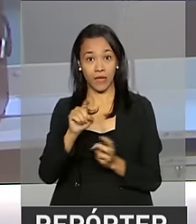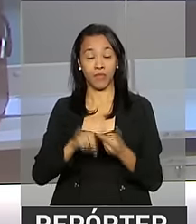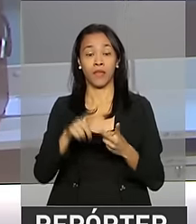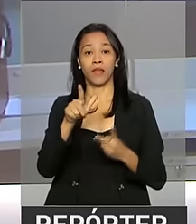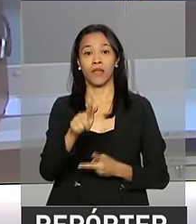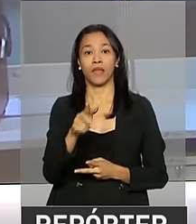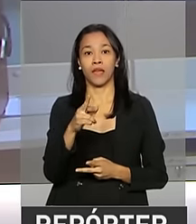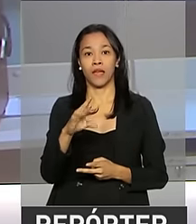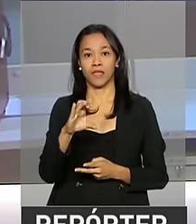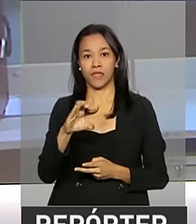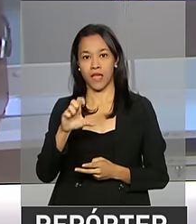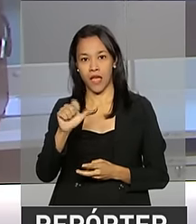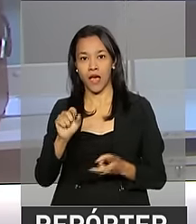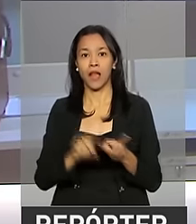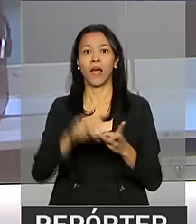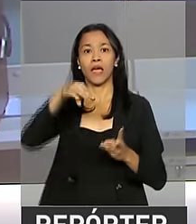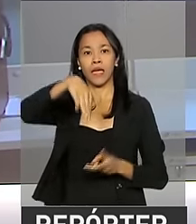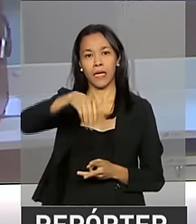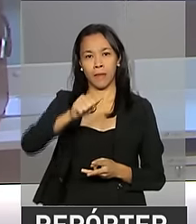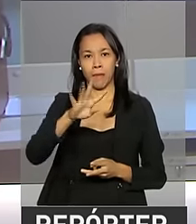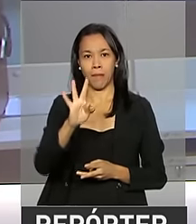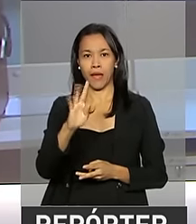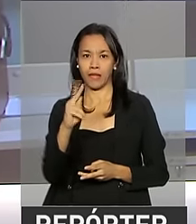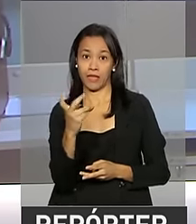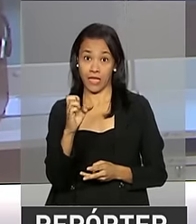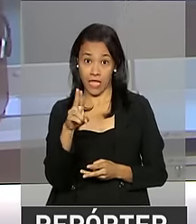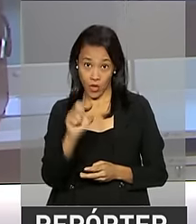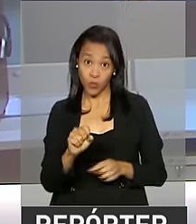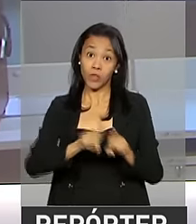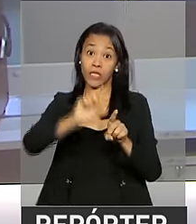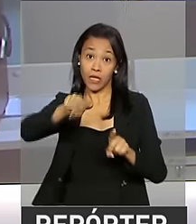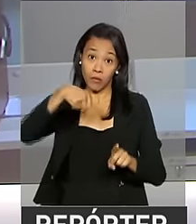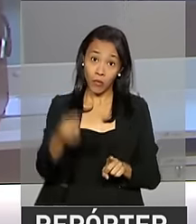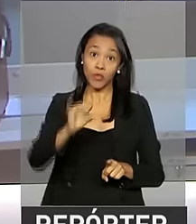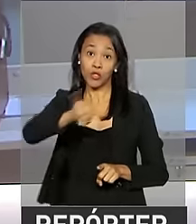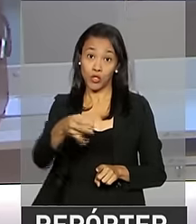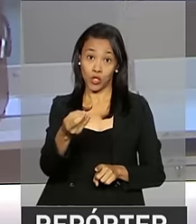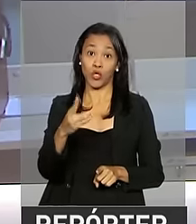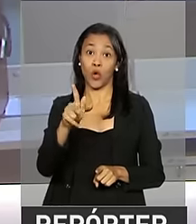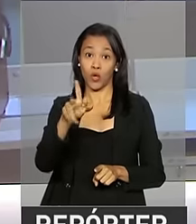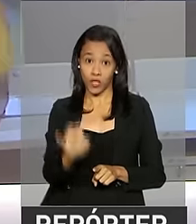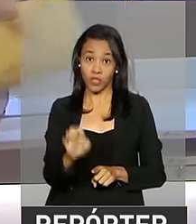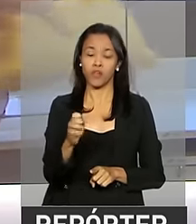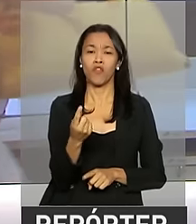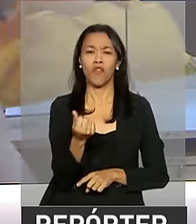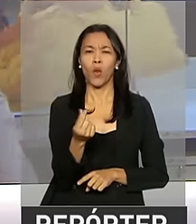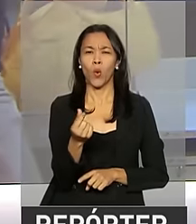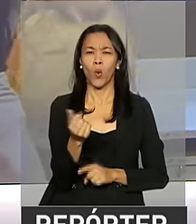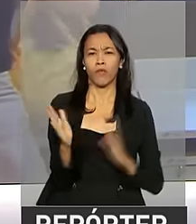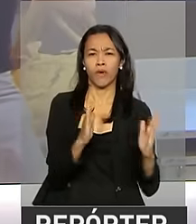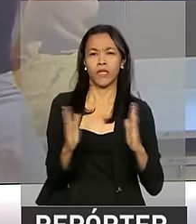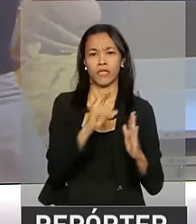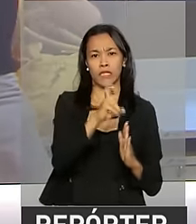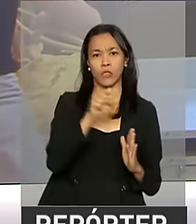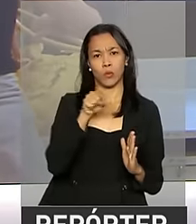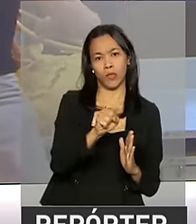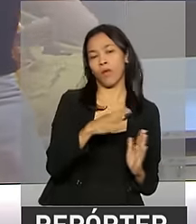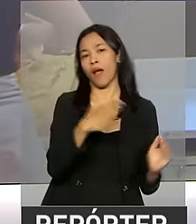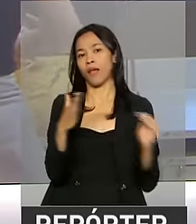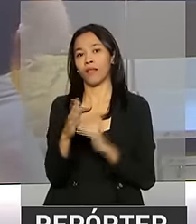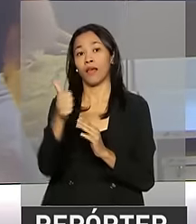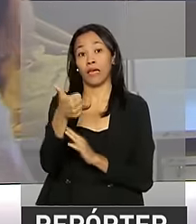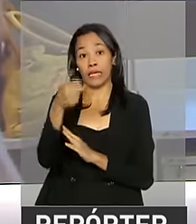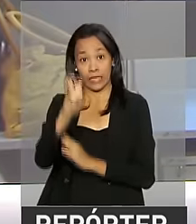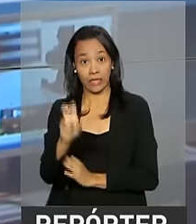Matheus Paulo de Santana. Na vela, Jorge Zarife vai receber o benefício. O valor da bolsa varia de 5 mil a 15